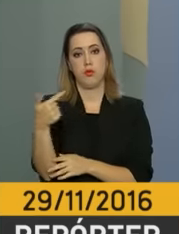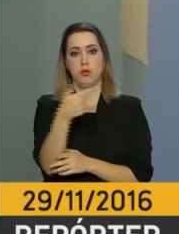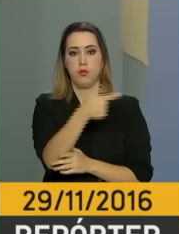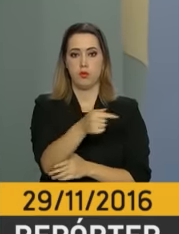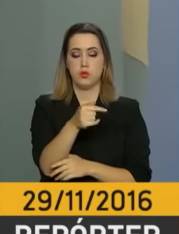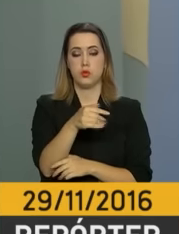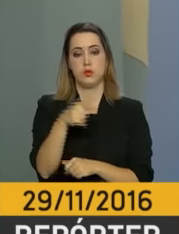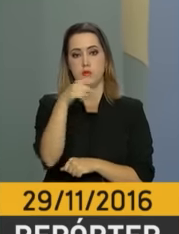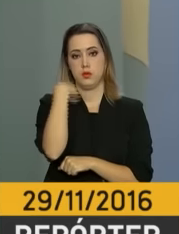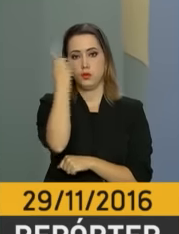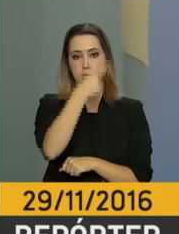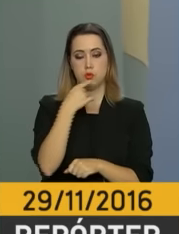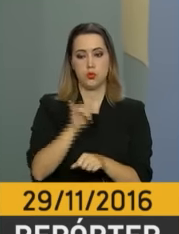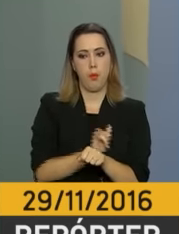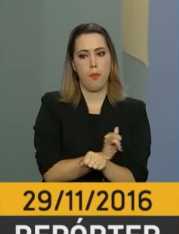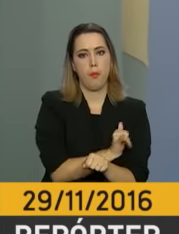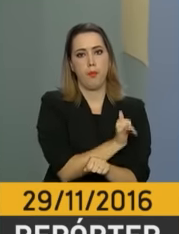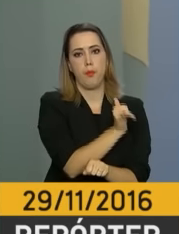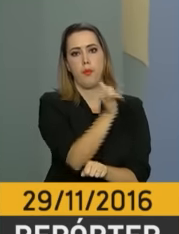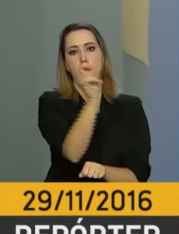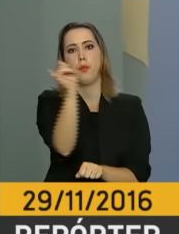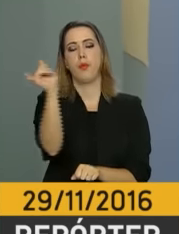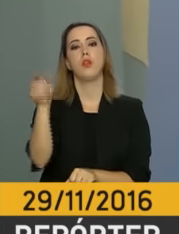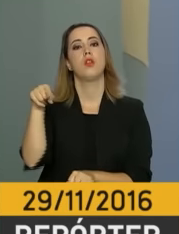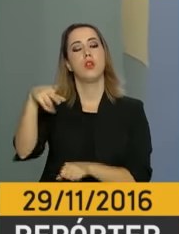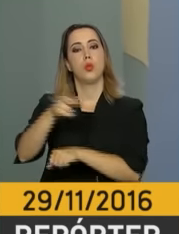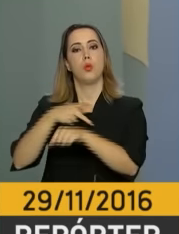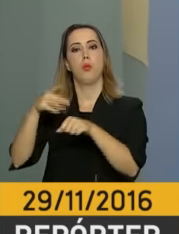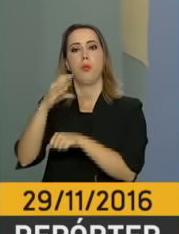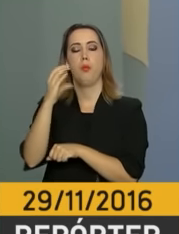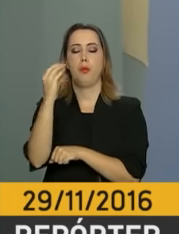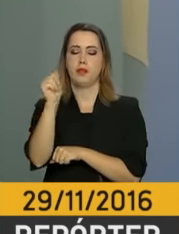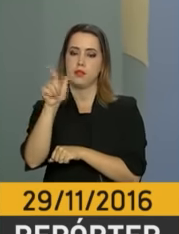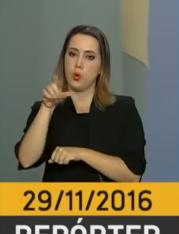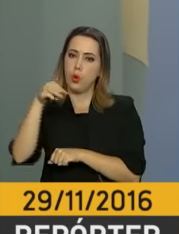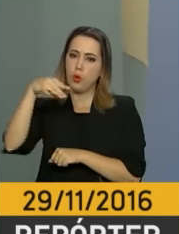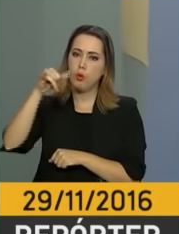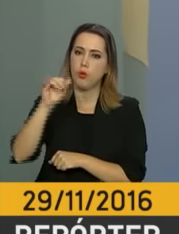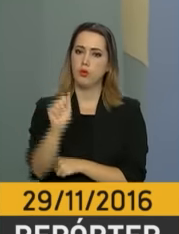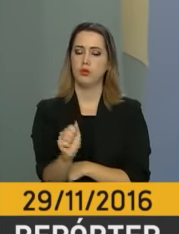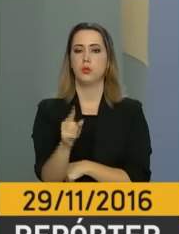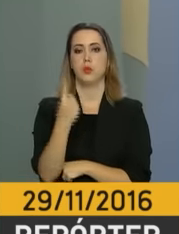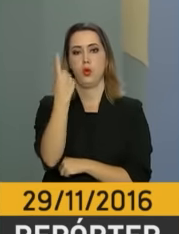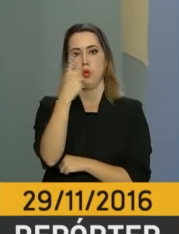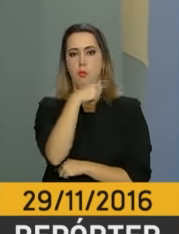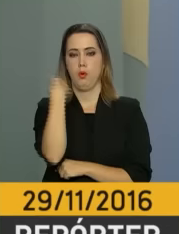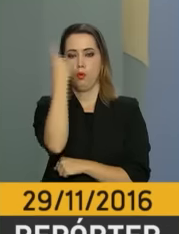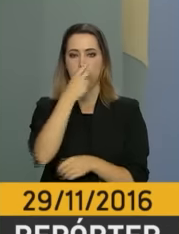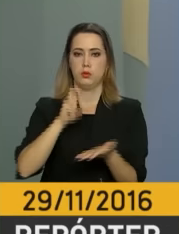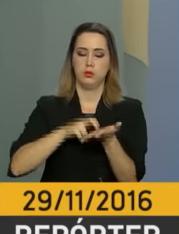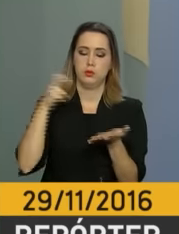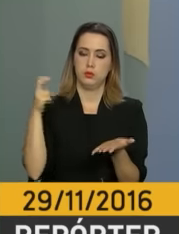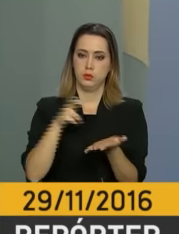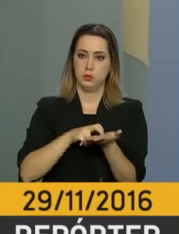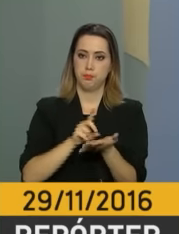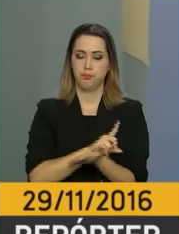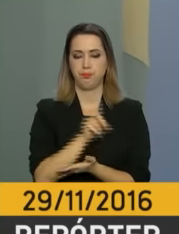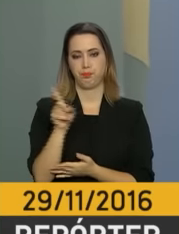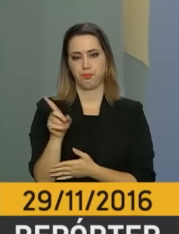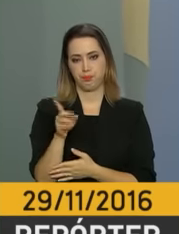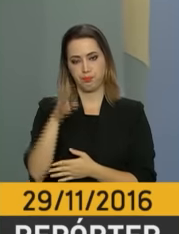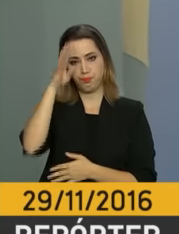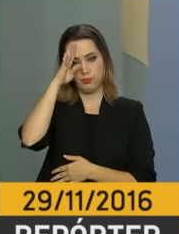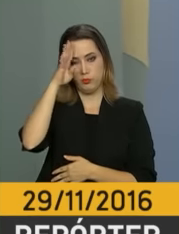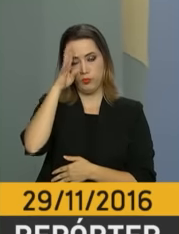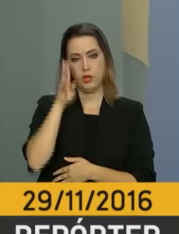de Brasília, a chegada a Medellín está prevista para ocorrer às 1h30 da manhã, na madrugada do horário local,